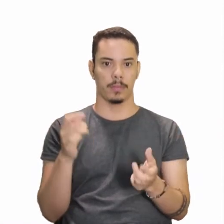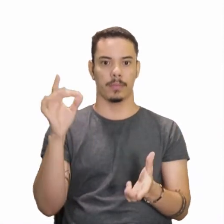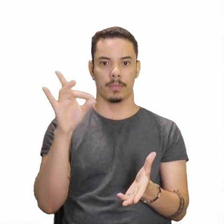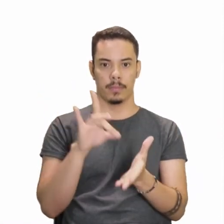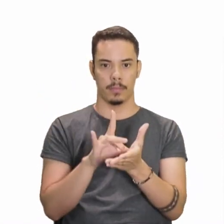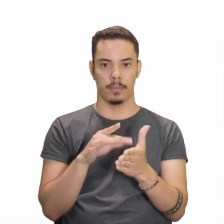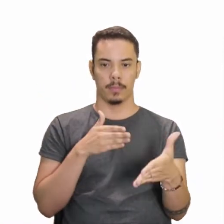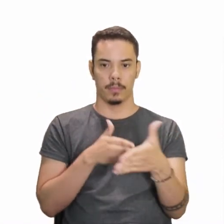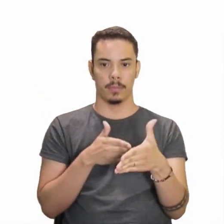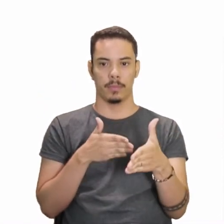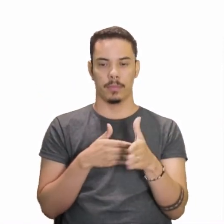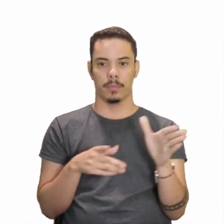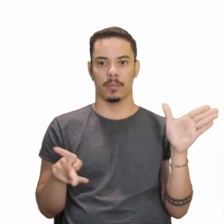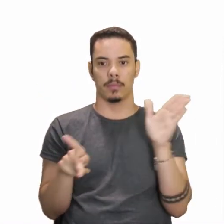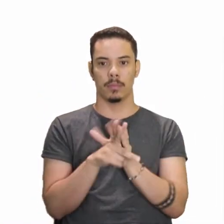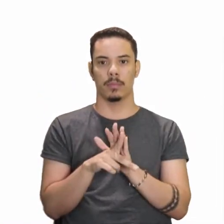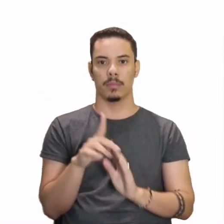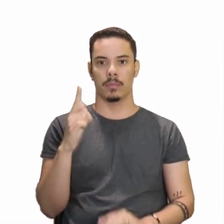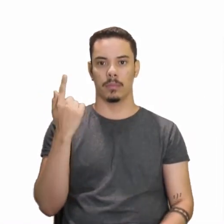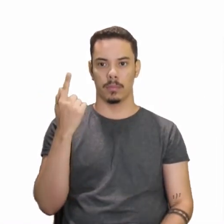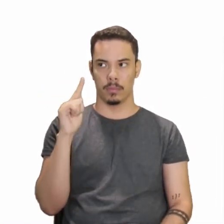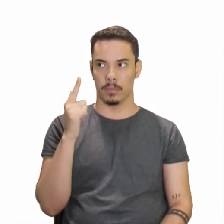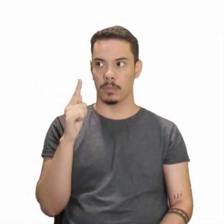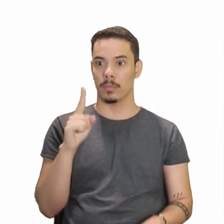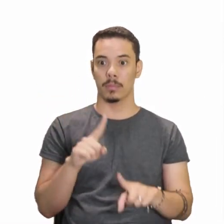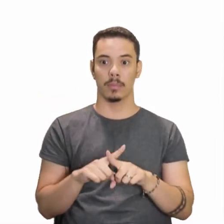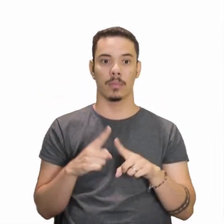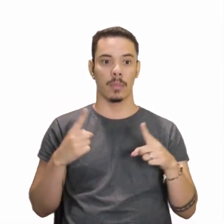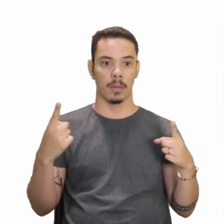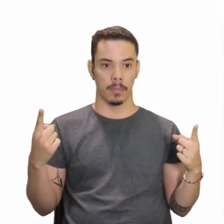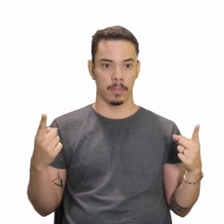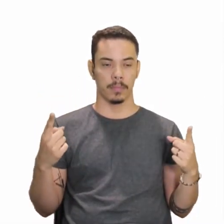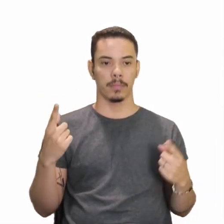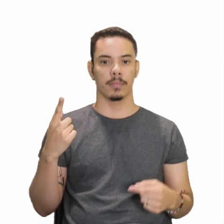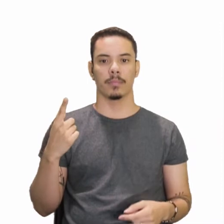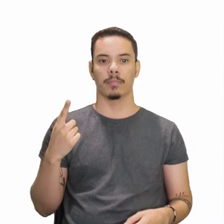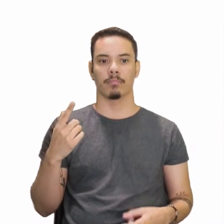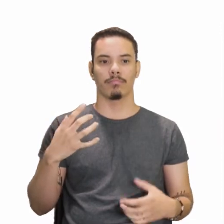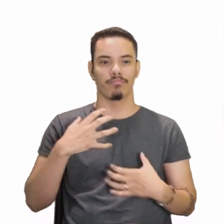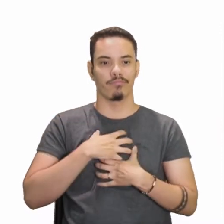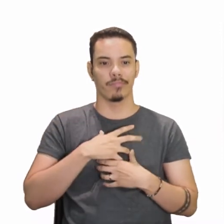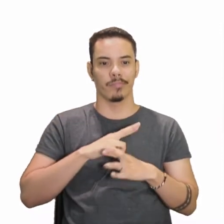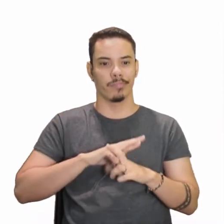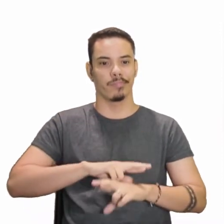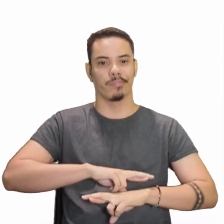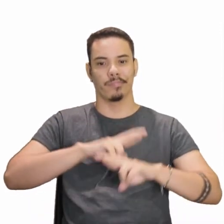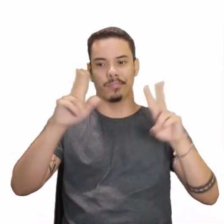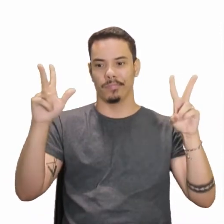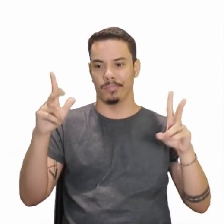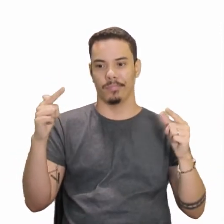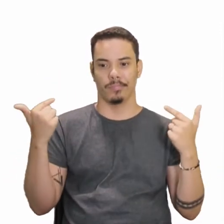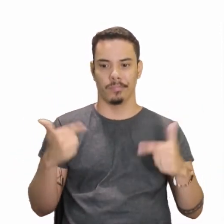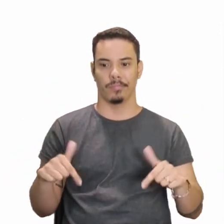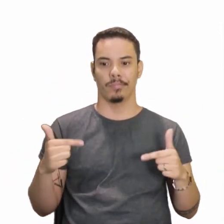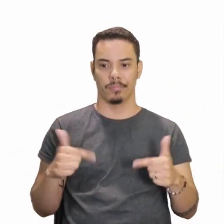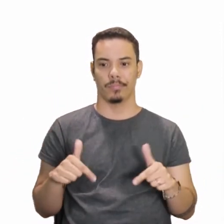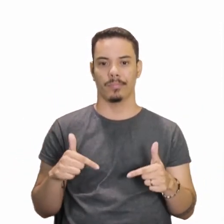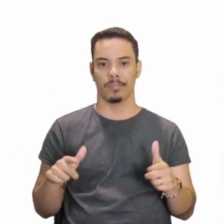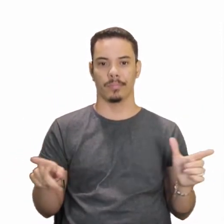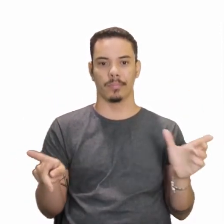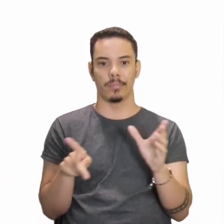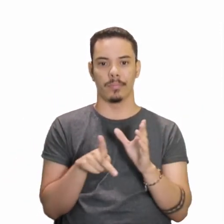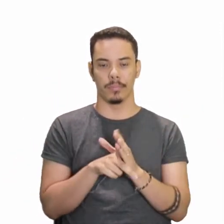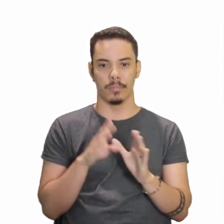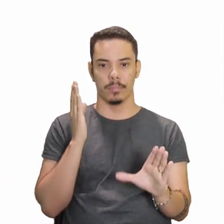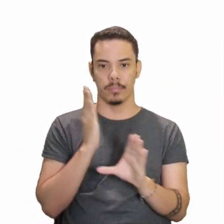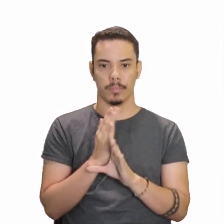concreta delimitação geográfica, mas sem uma forte diferenciação